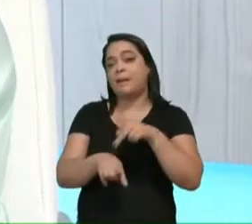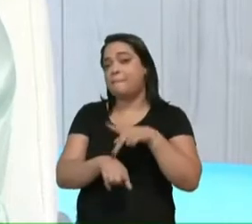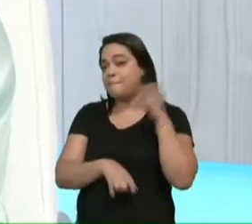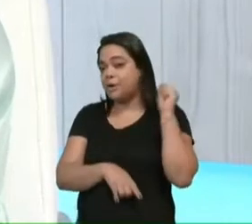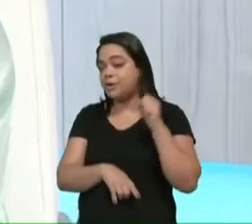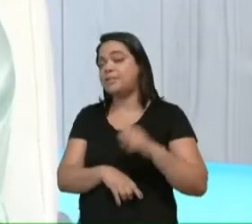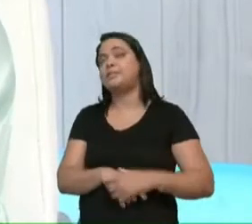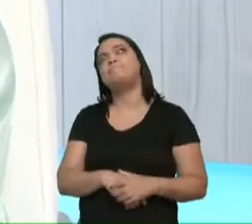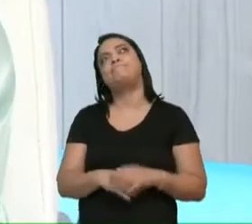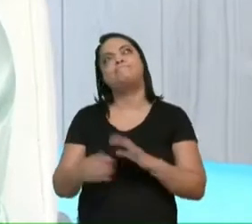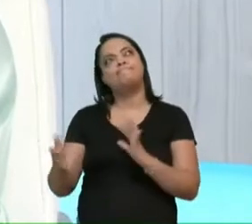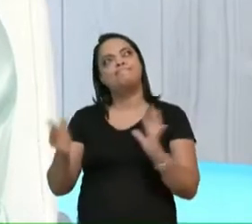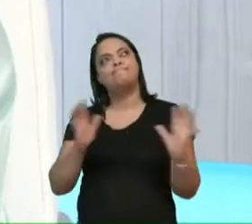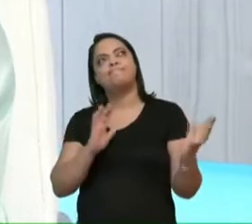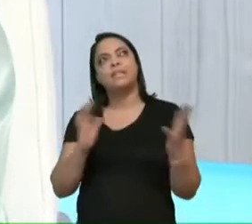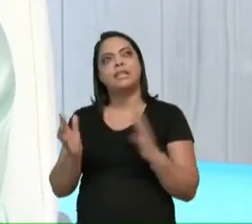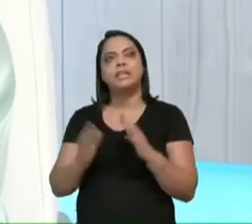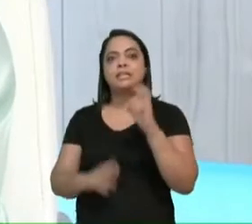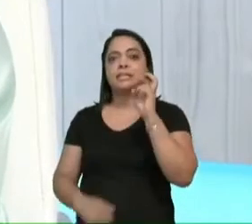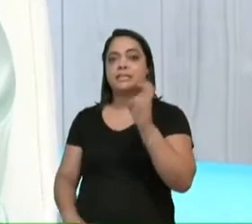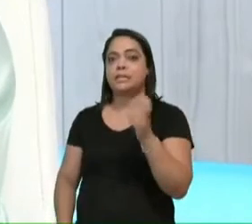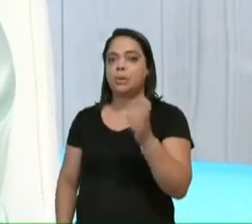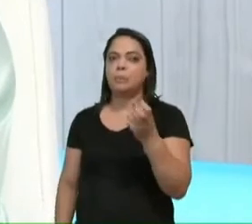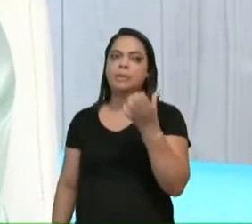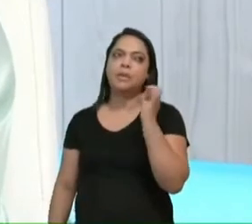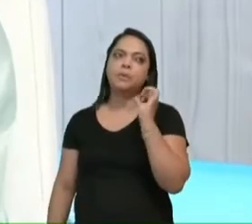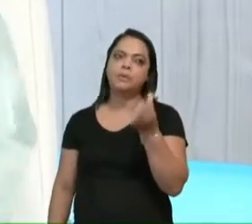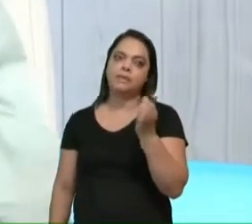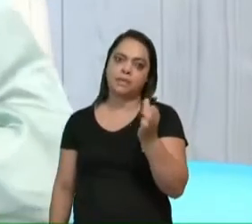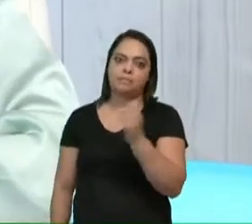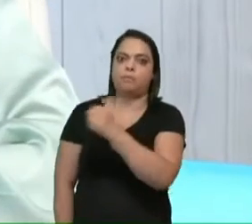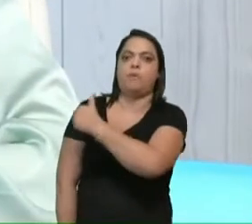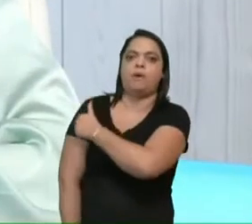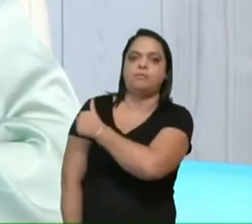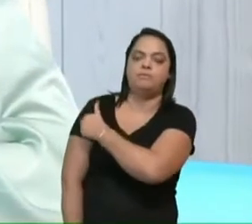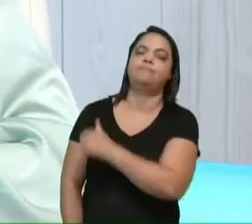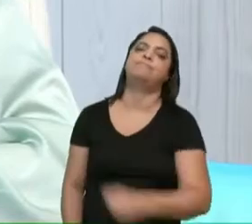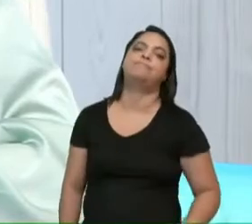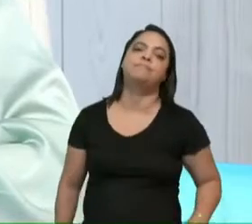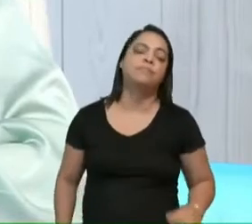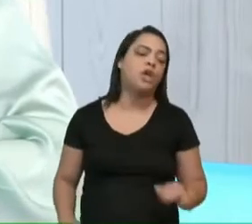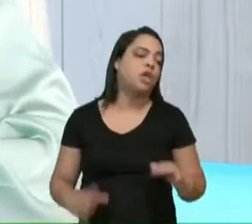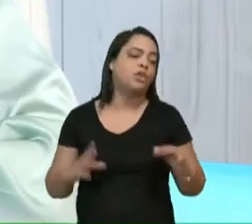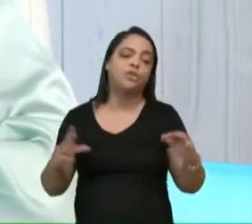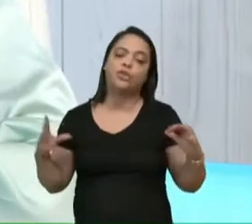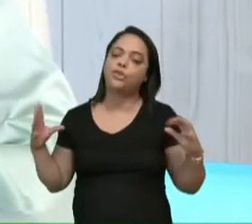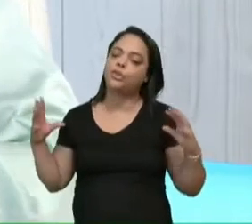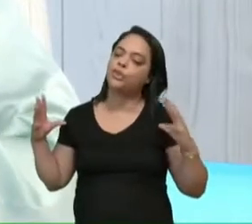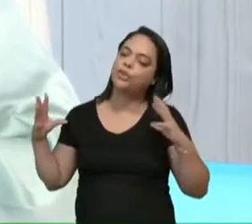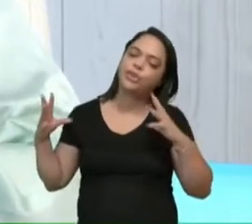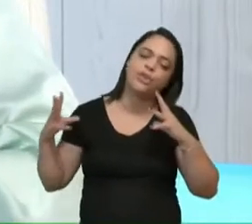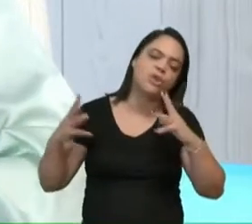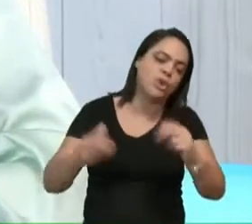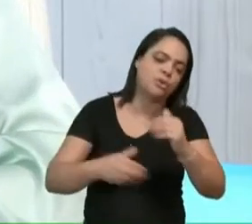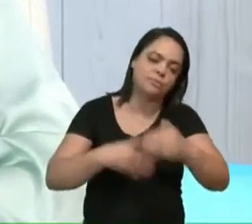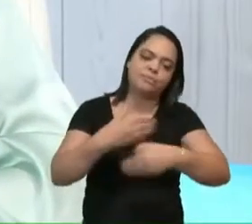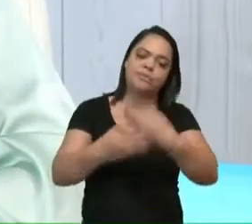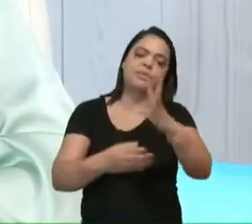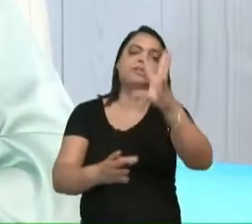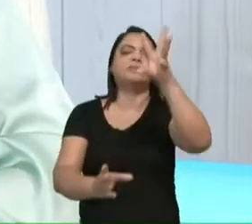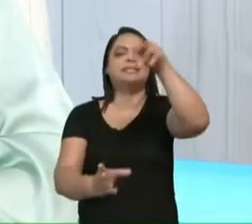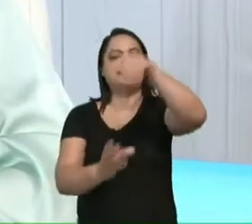pós-graduação aproximadamente 5000 6.000 estudantes todo o processamento é feito dentro da